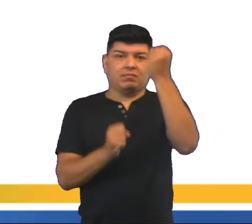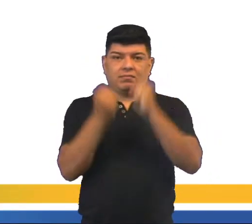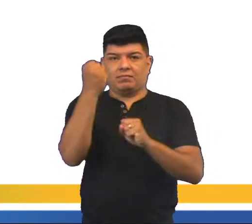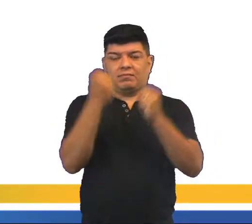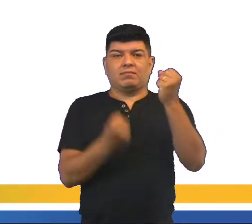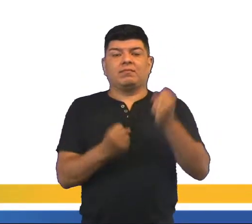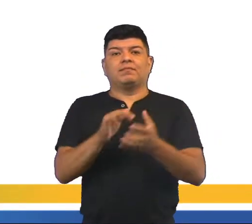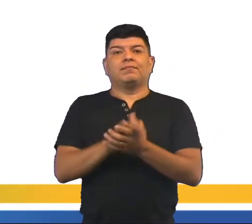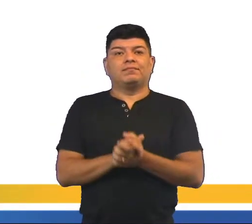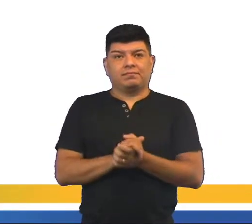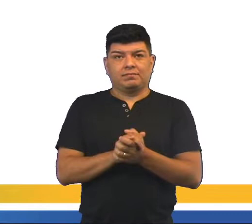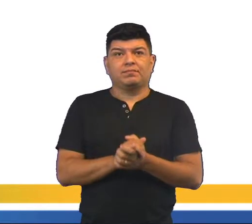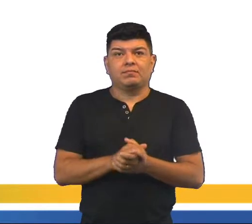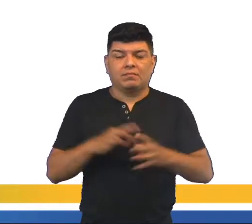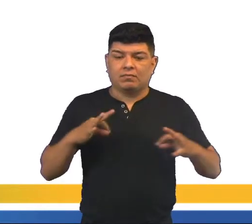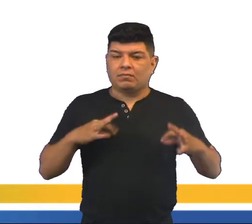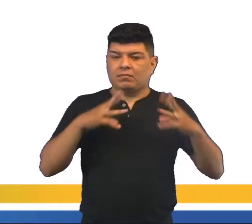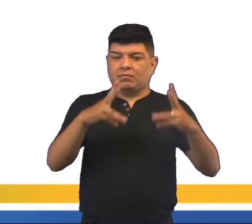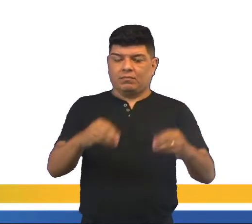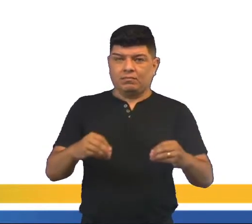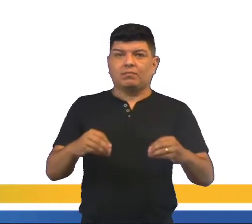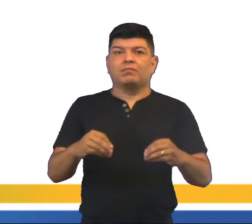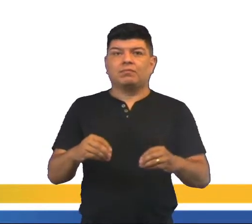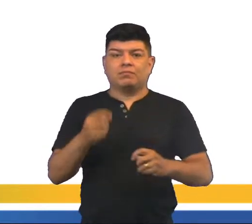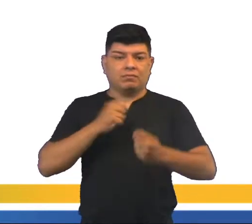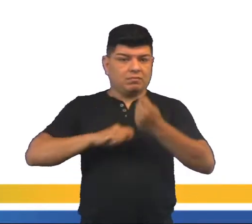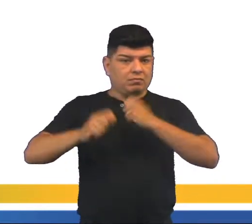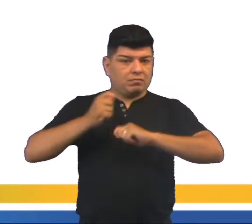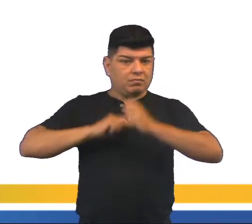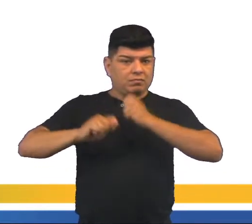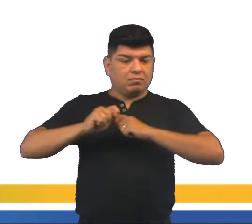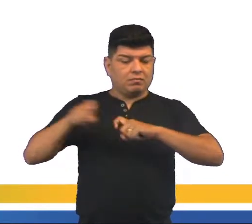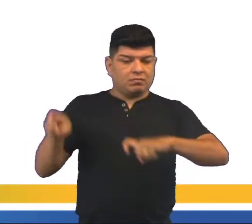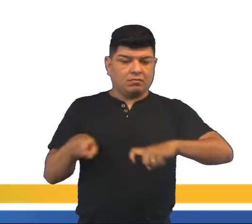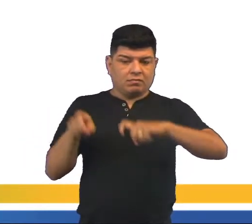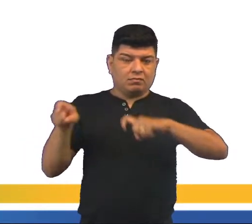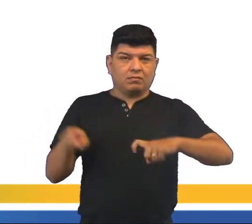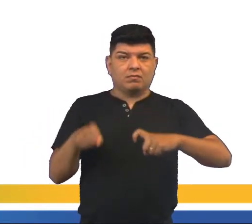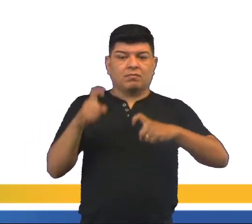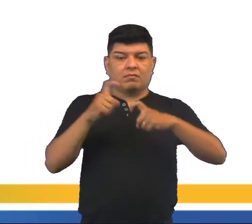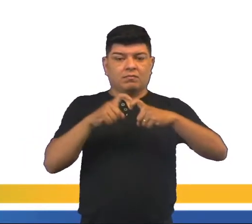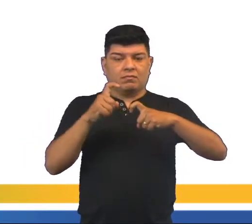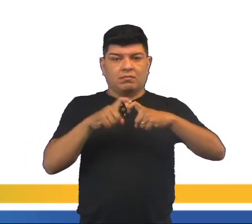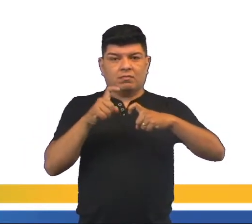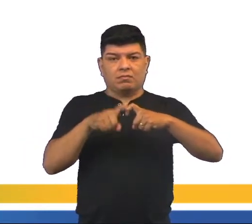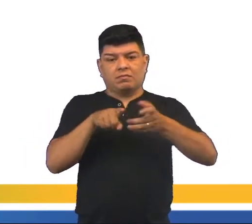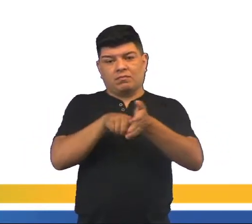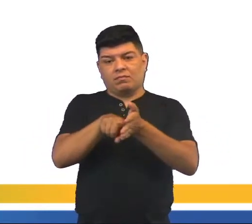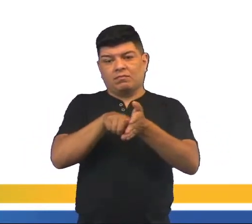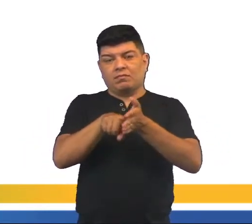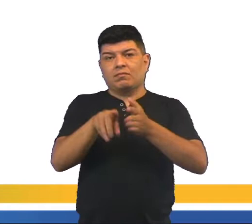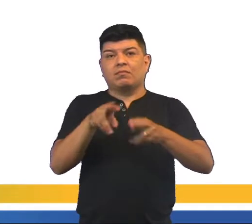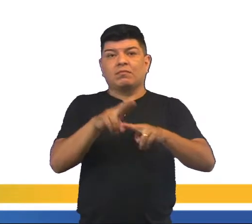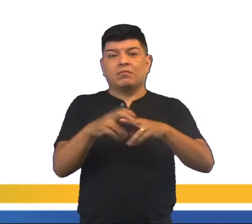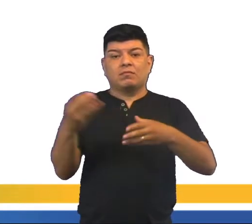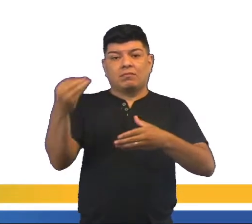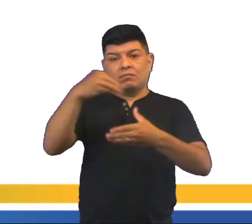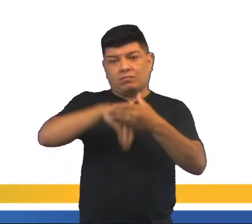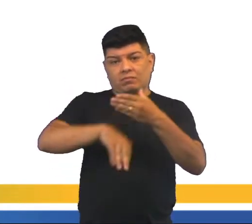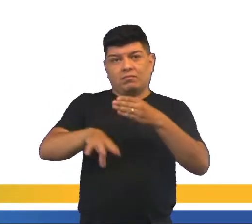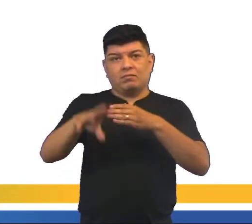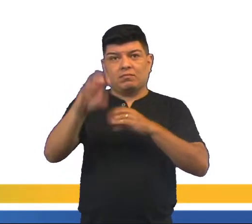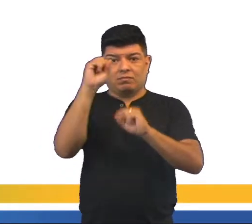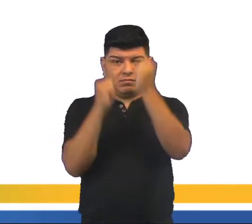que essa Revolução Industrial abrangeu todas as áreas da economia, né? O campo, a medicina, a pesquisa. Com a introdução